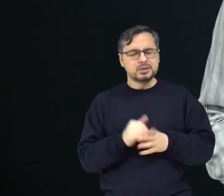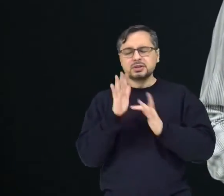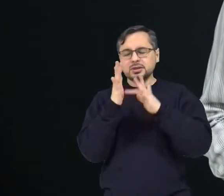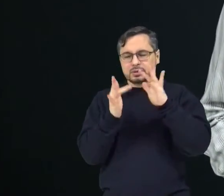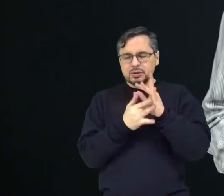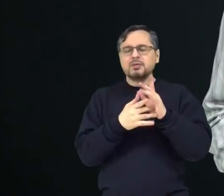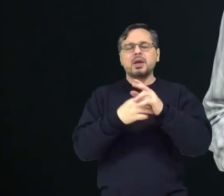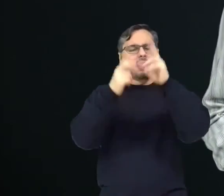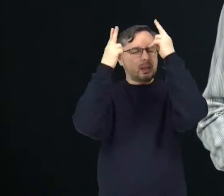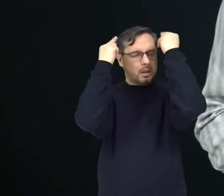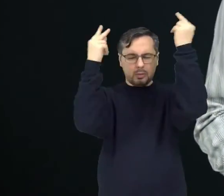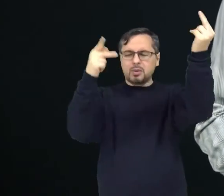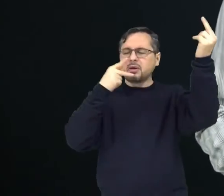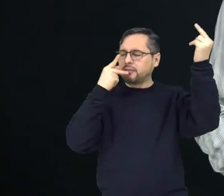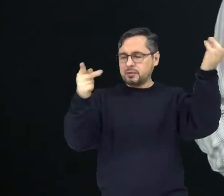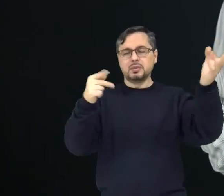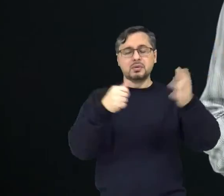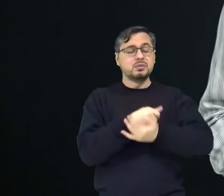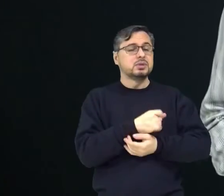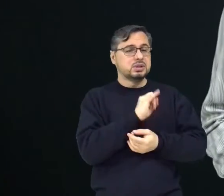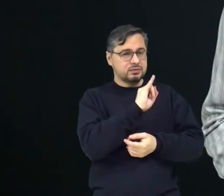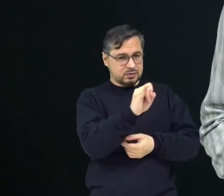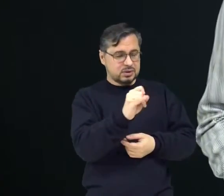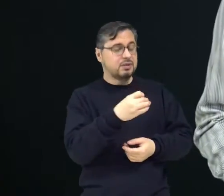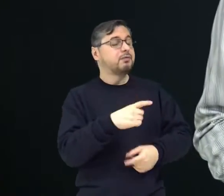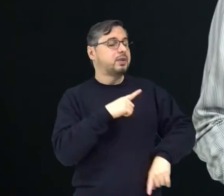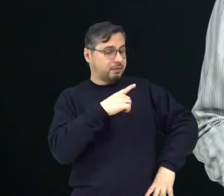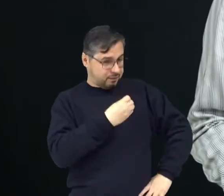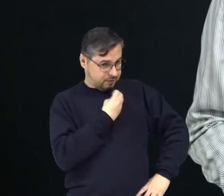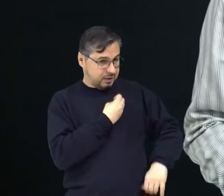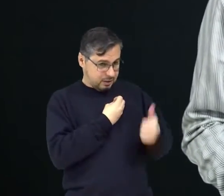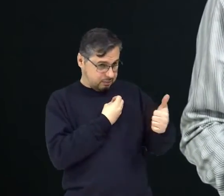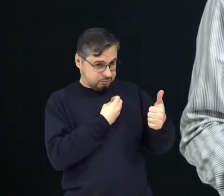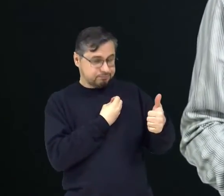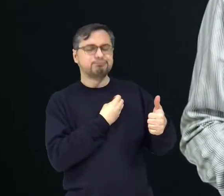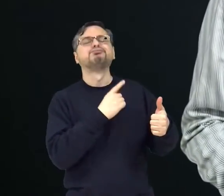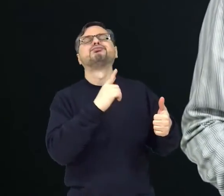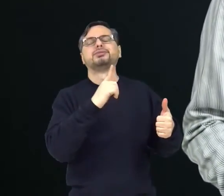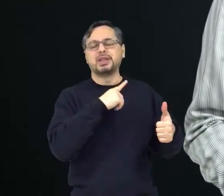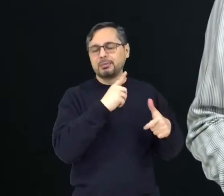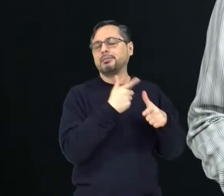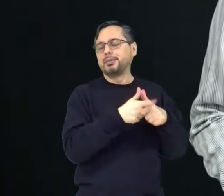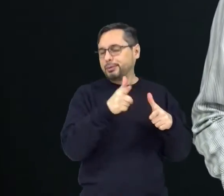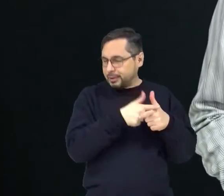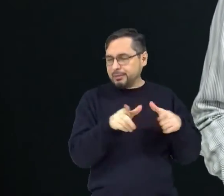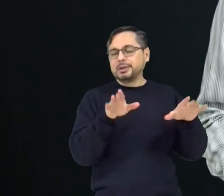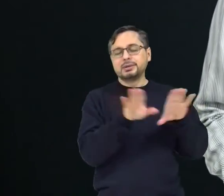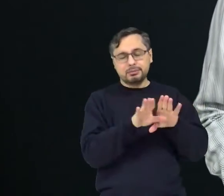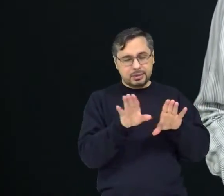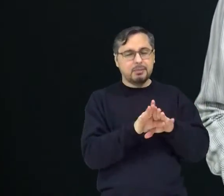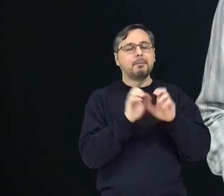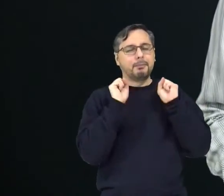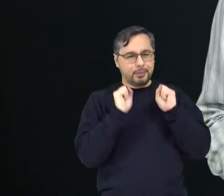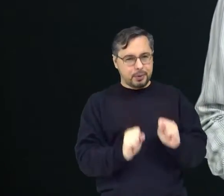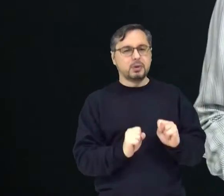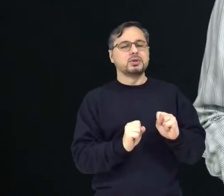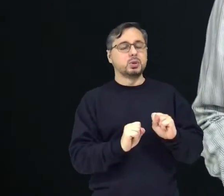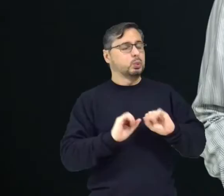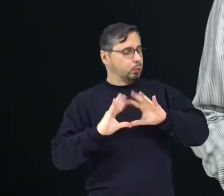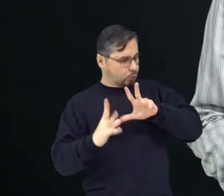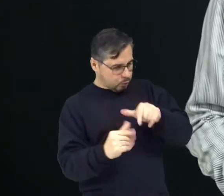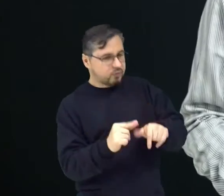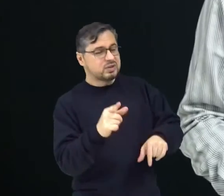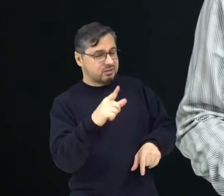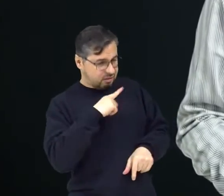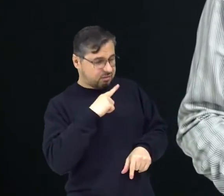da vida em afirmar: se você está vivo, você passará por situações difíceis. No mundo